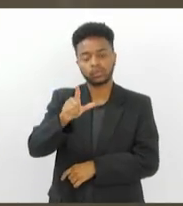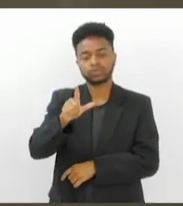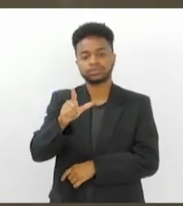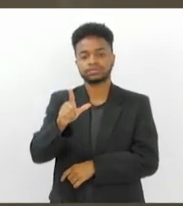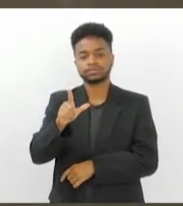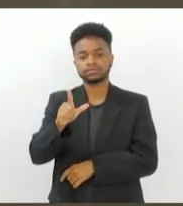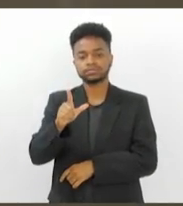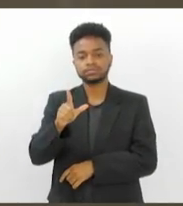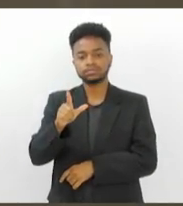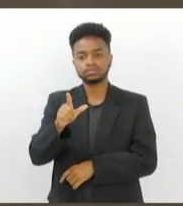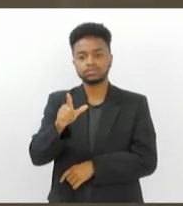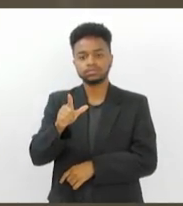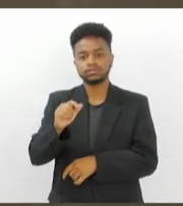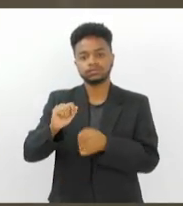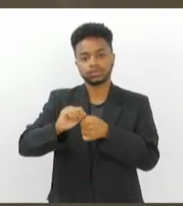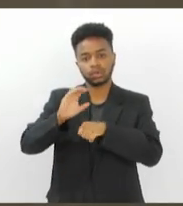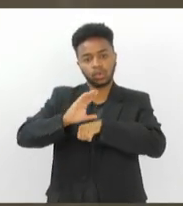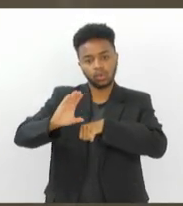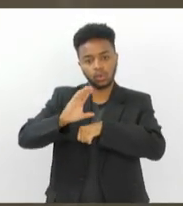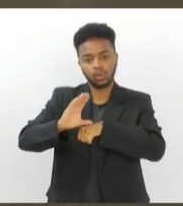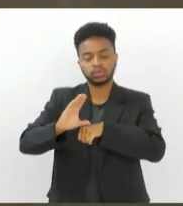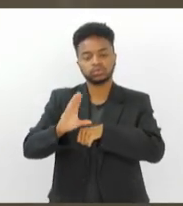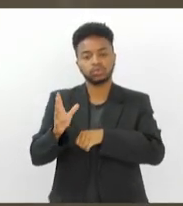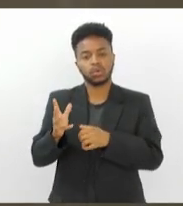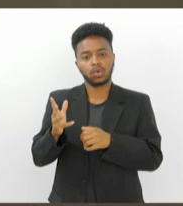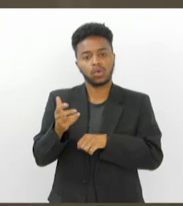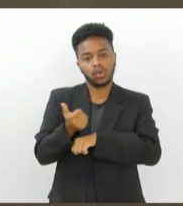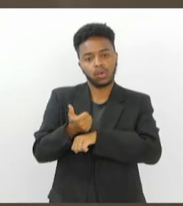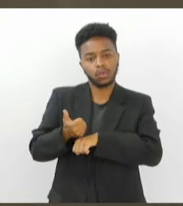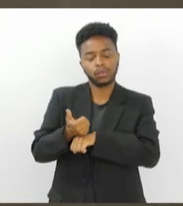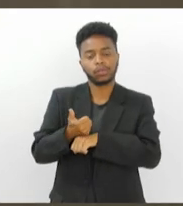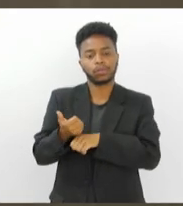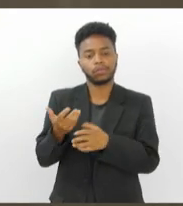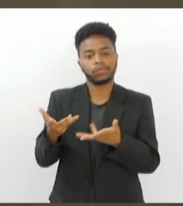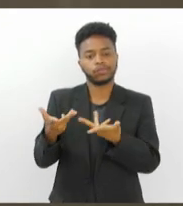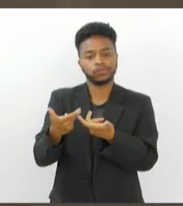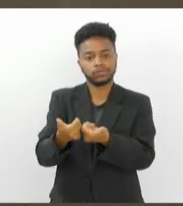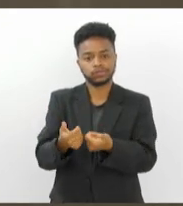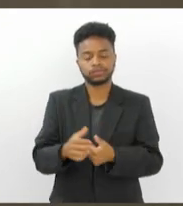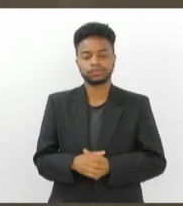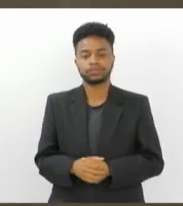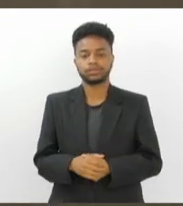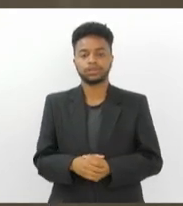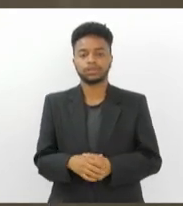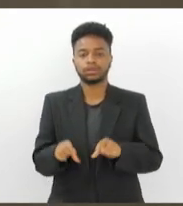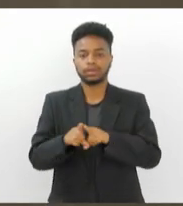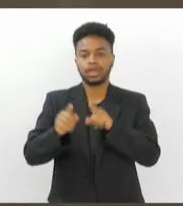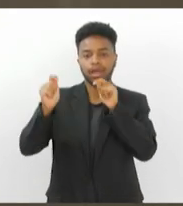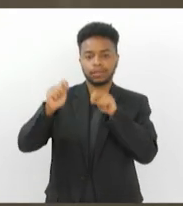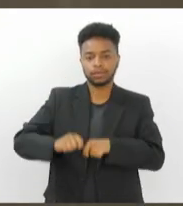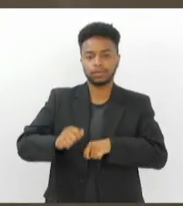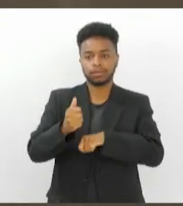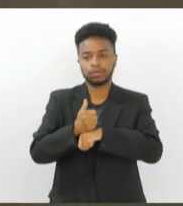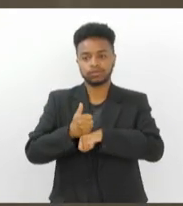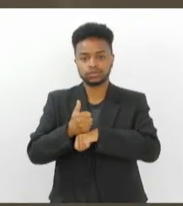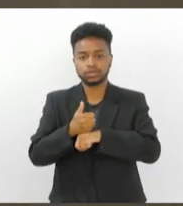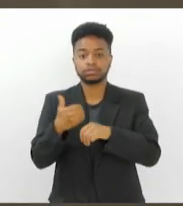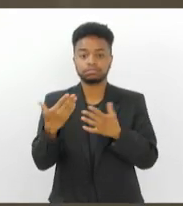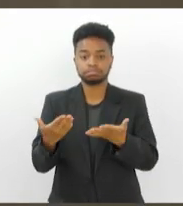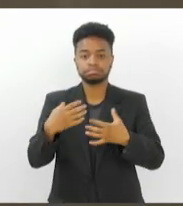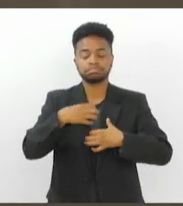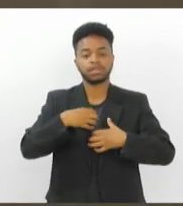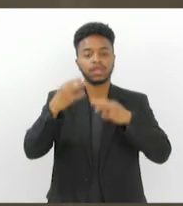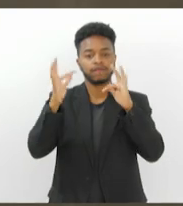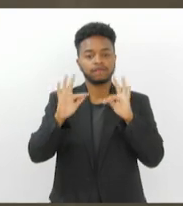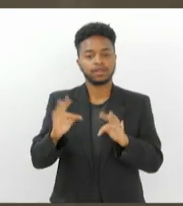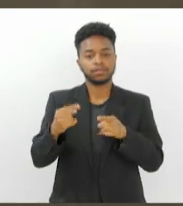também fazer os cursos de qualificação profissional de capacitação profissional então assim tô tô muito feliz